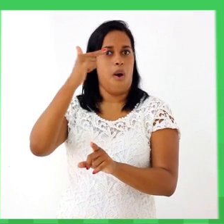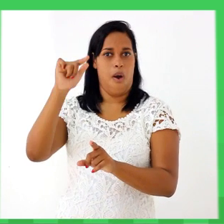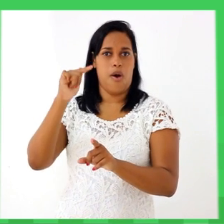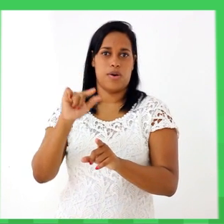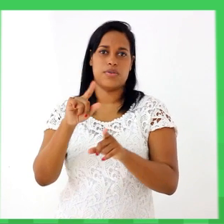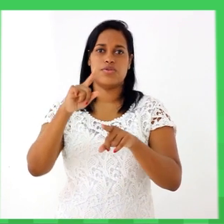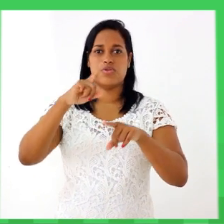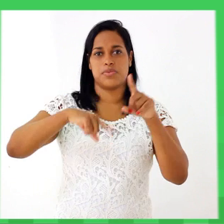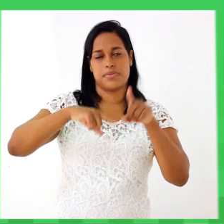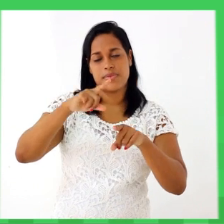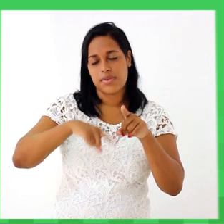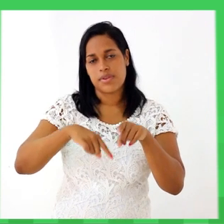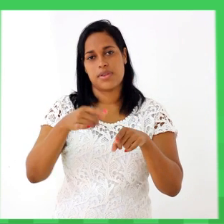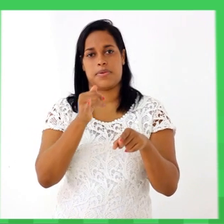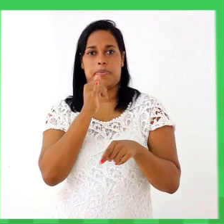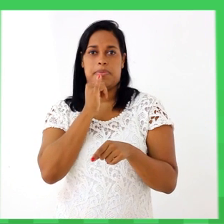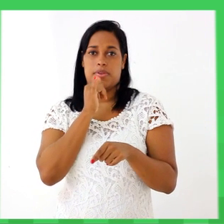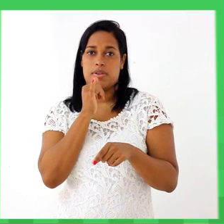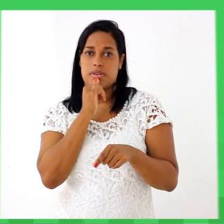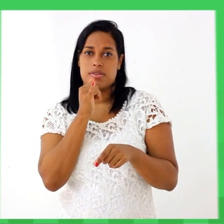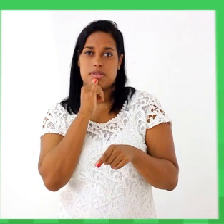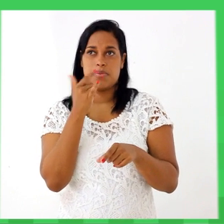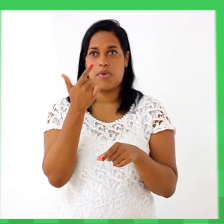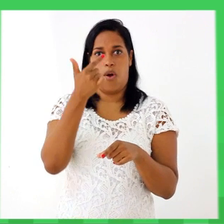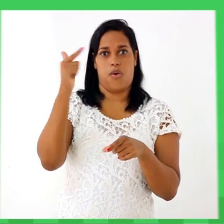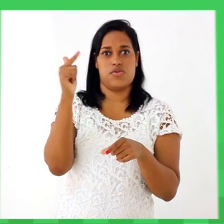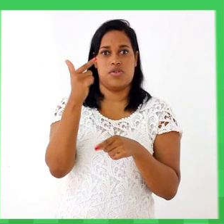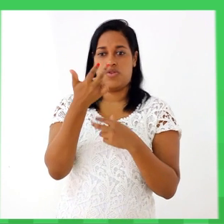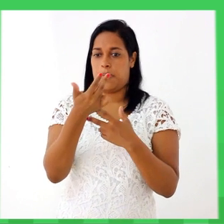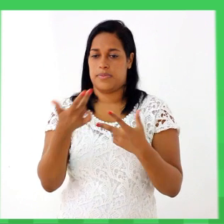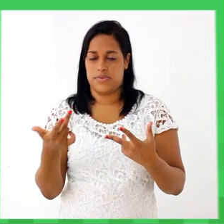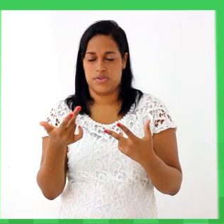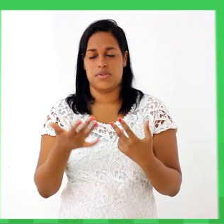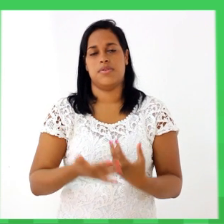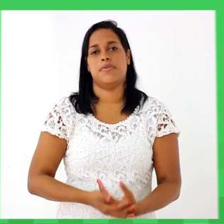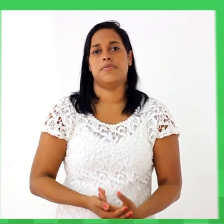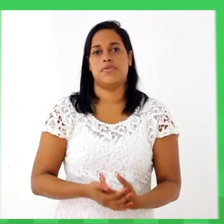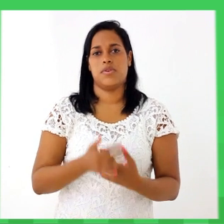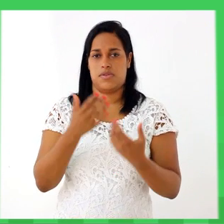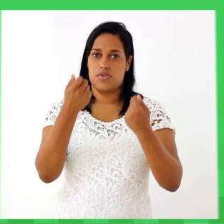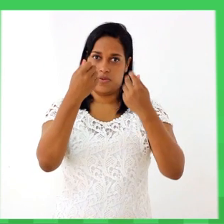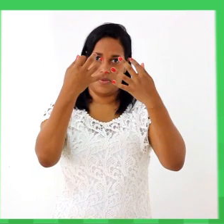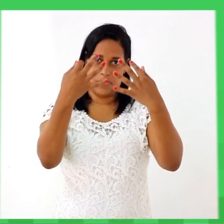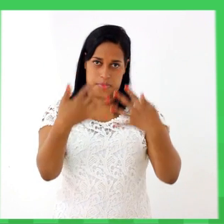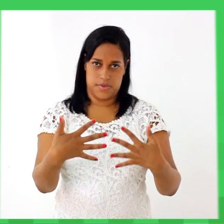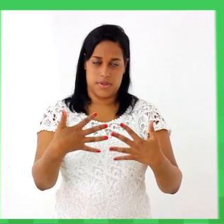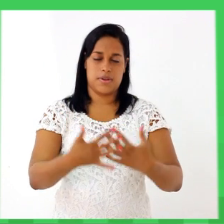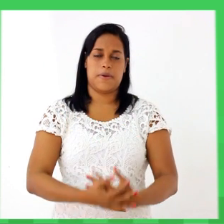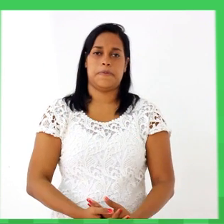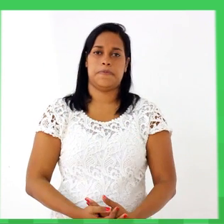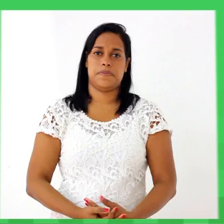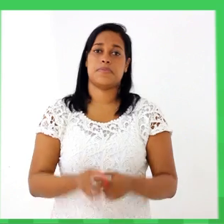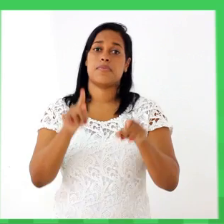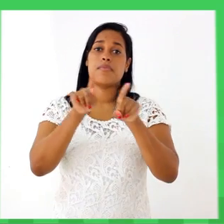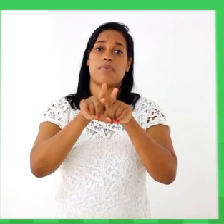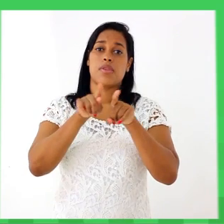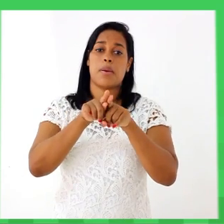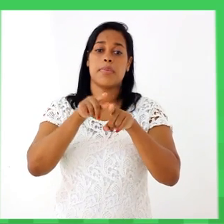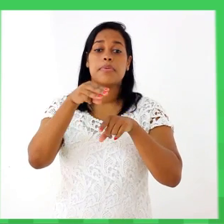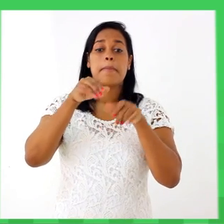Podem ter também entidades do tipo abstratas, ok? Falaremos isso mais à frente. No caso do